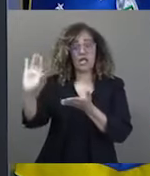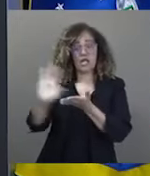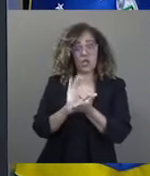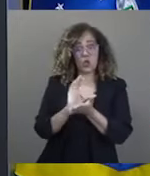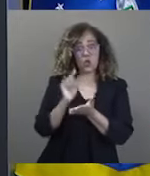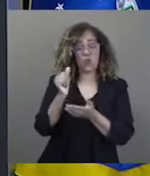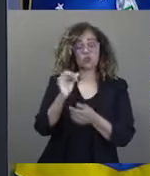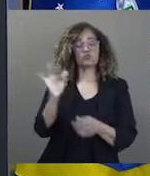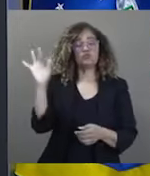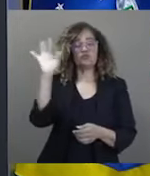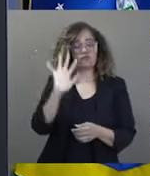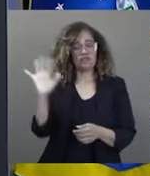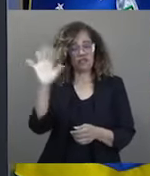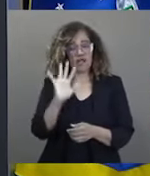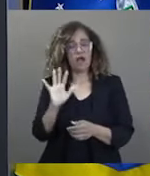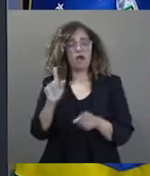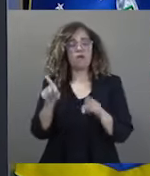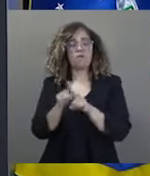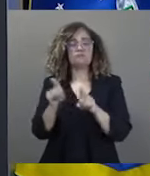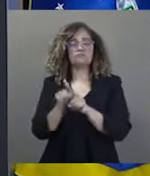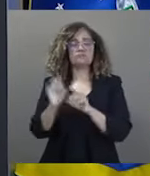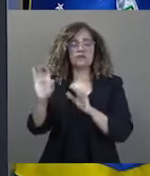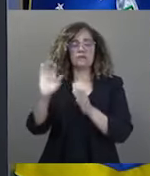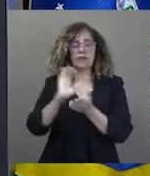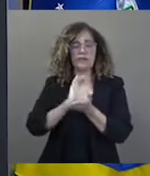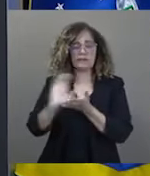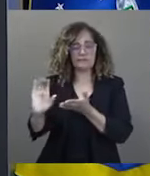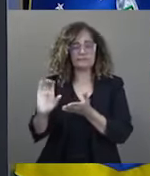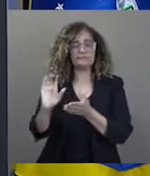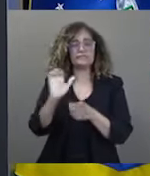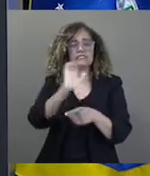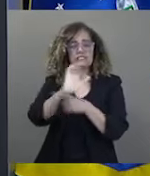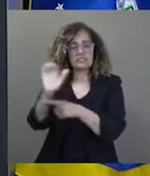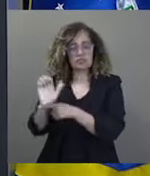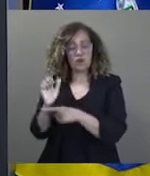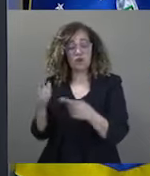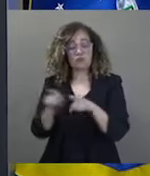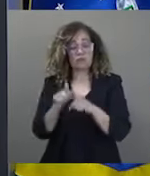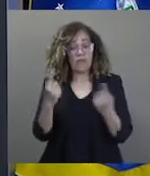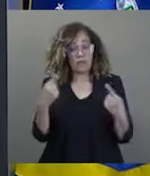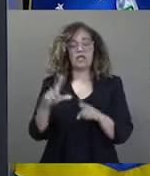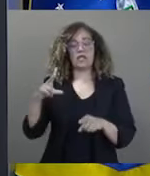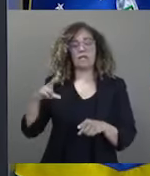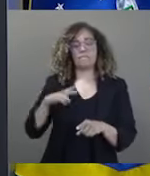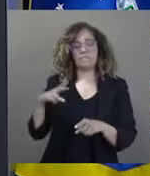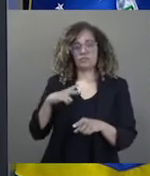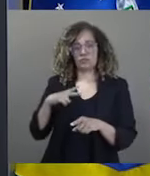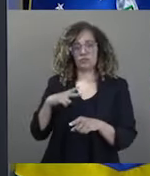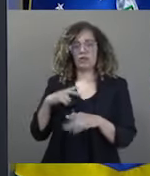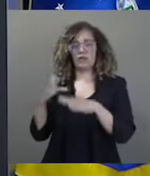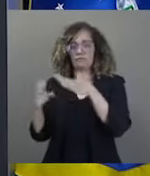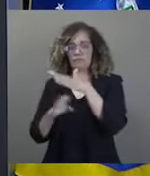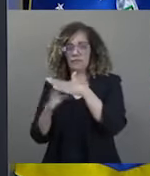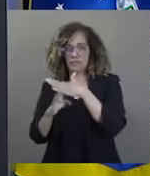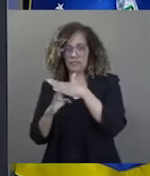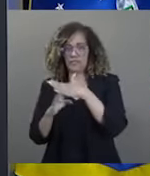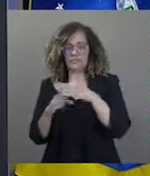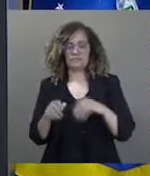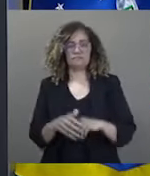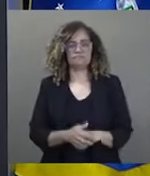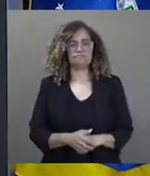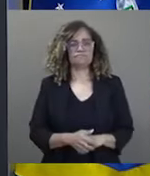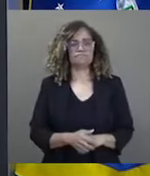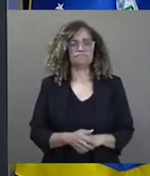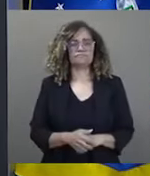estaduais e por uma parceria público privada uma lição de